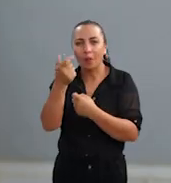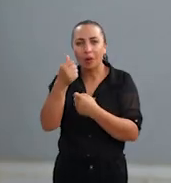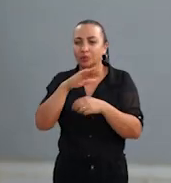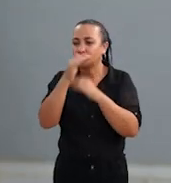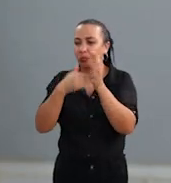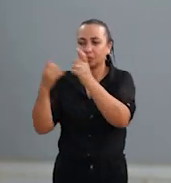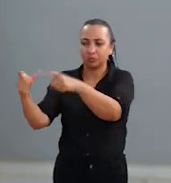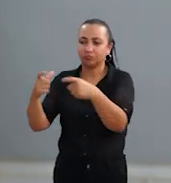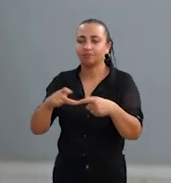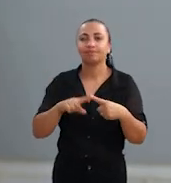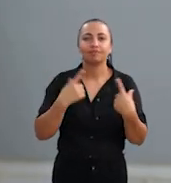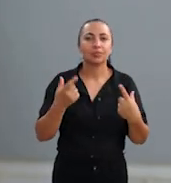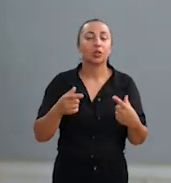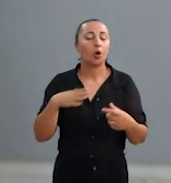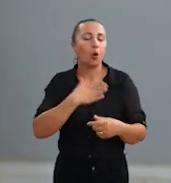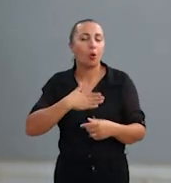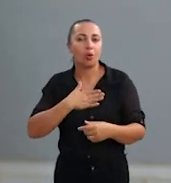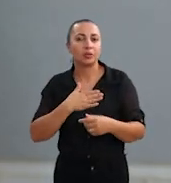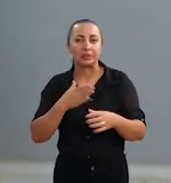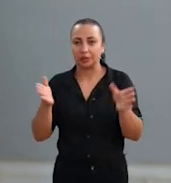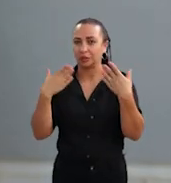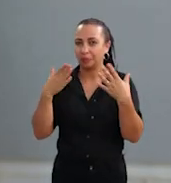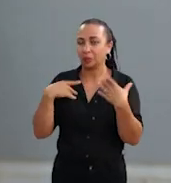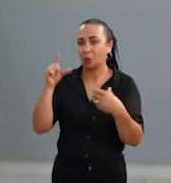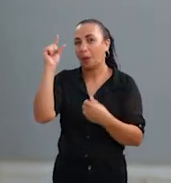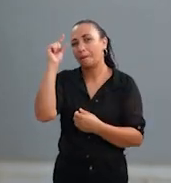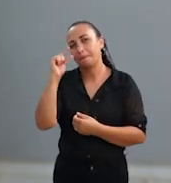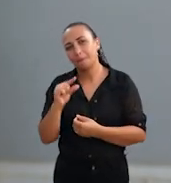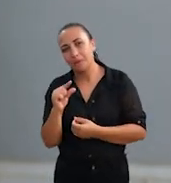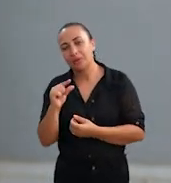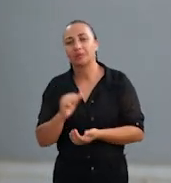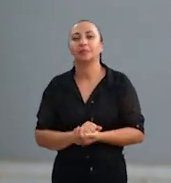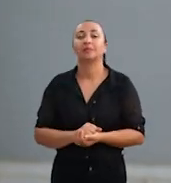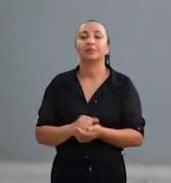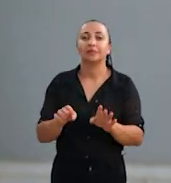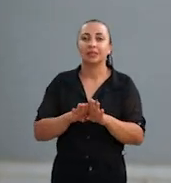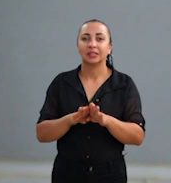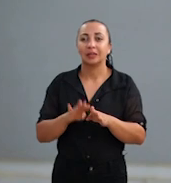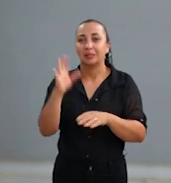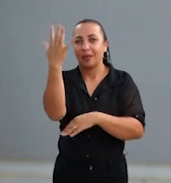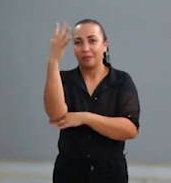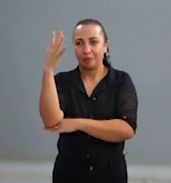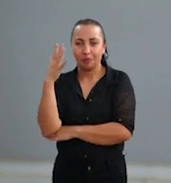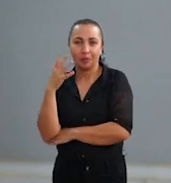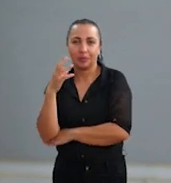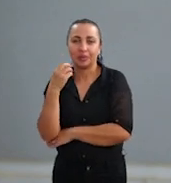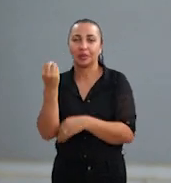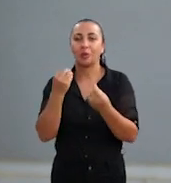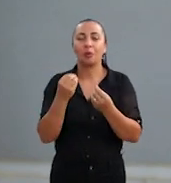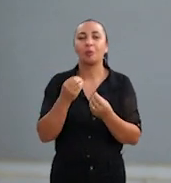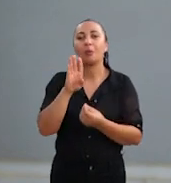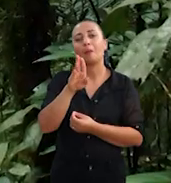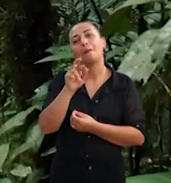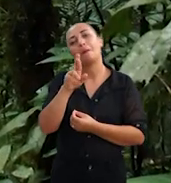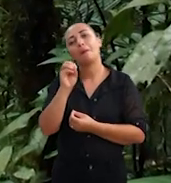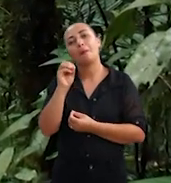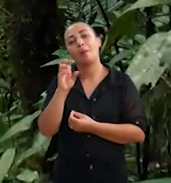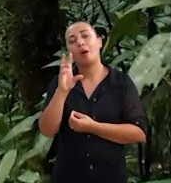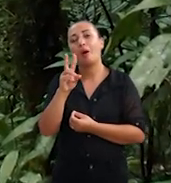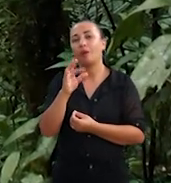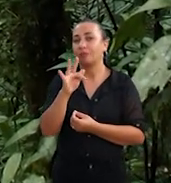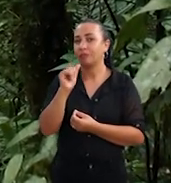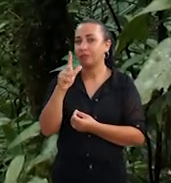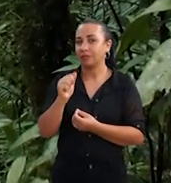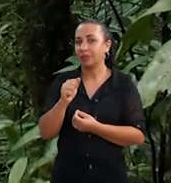locais. Mas ele gosta de temperaturas amenas e floresta do tipo ombrófila, ou